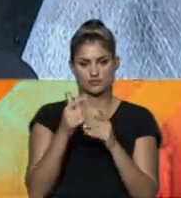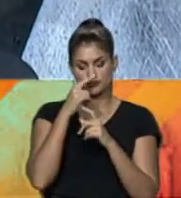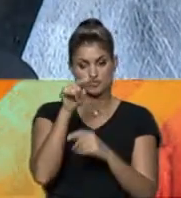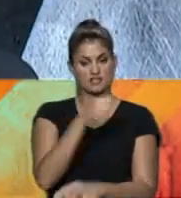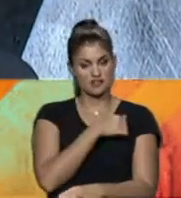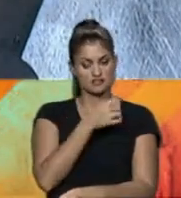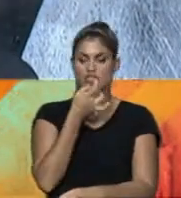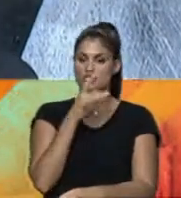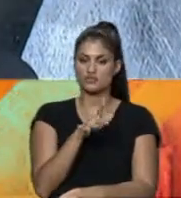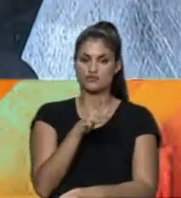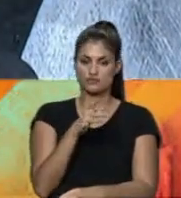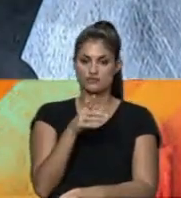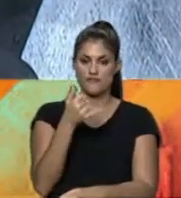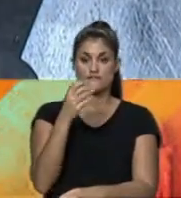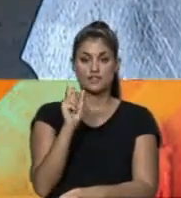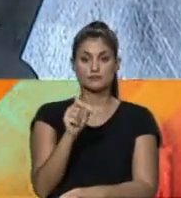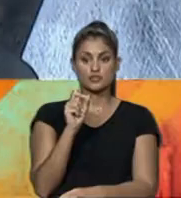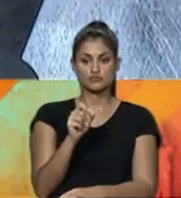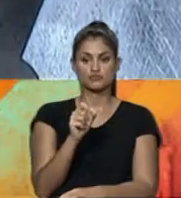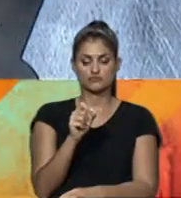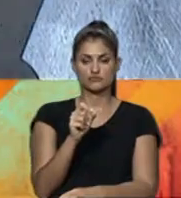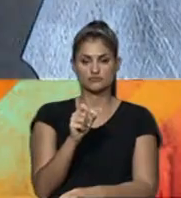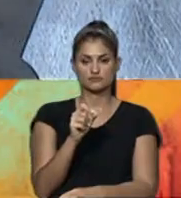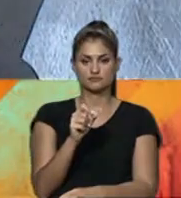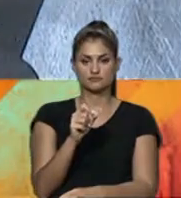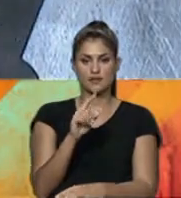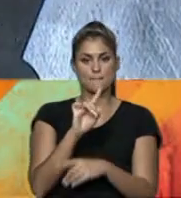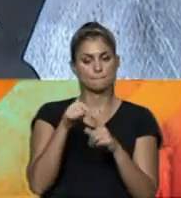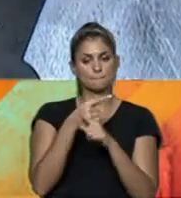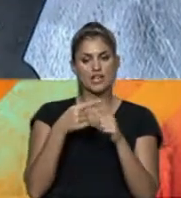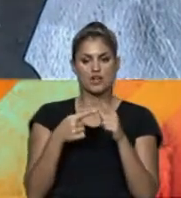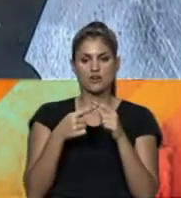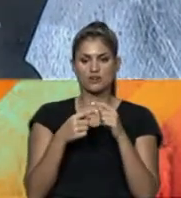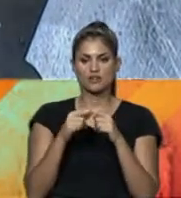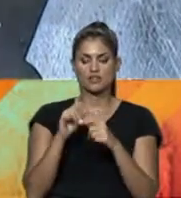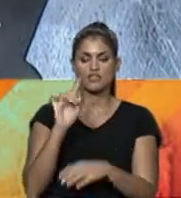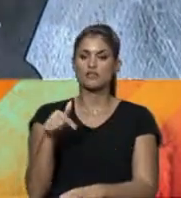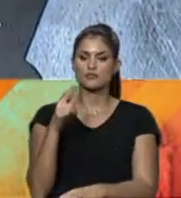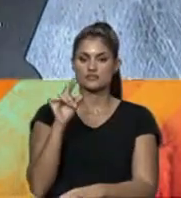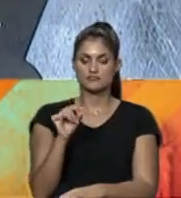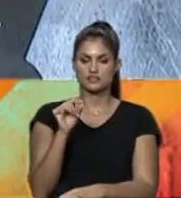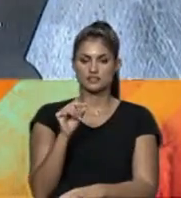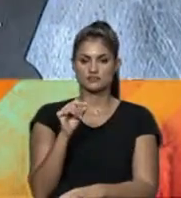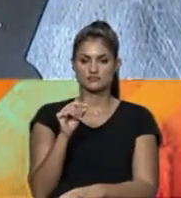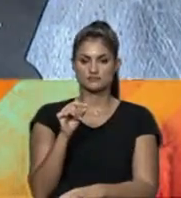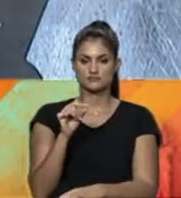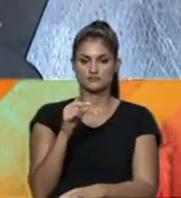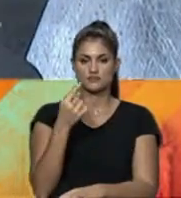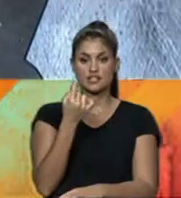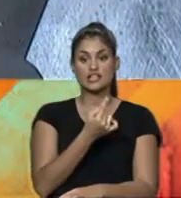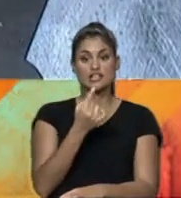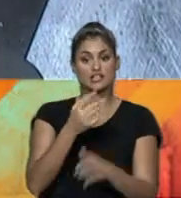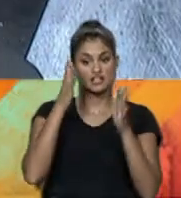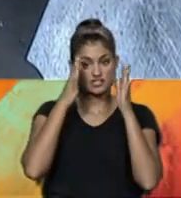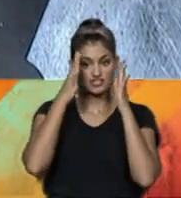casa deixam ficar mais uns 20 minutos, uma meia hora, depois é evidentemente que cada cozinheiro